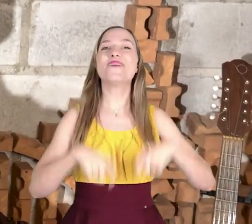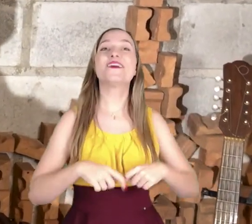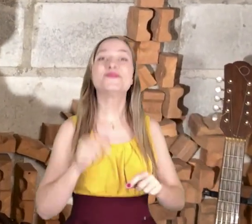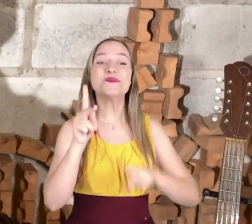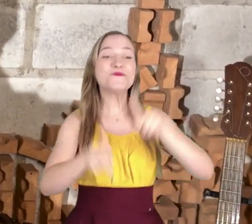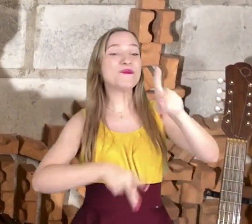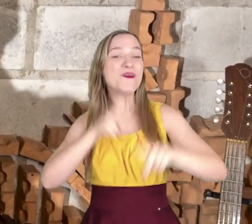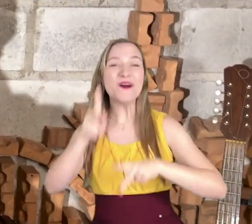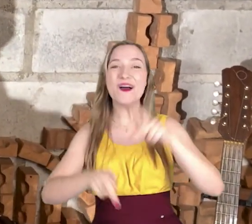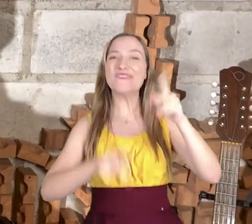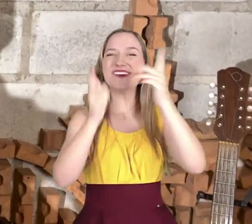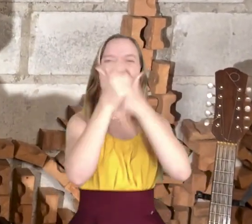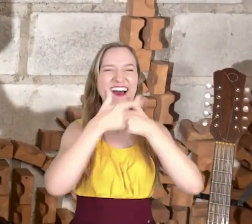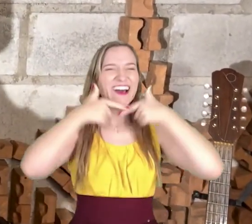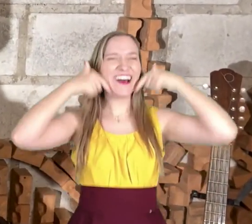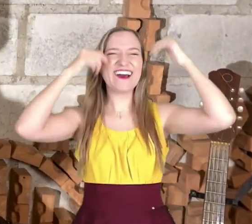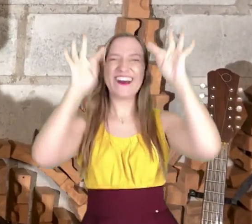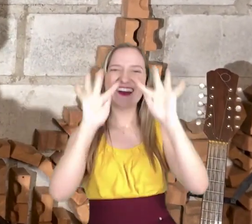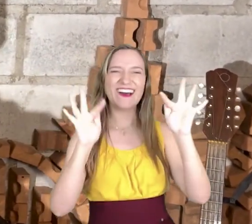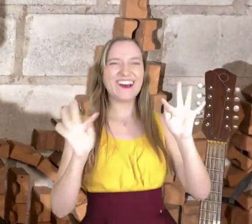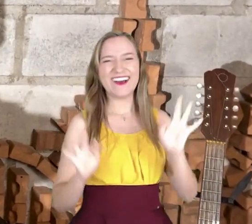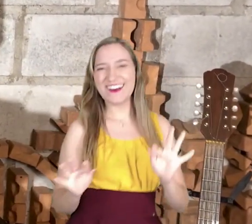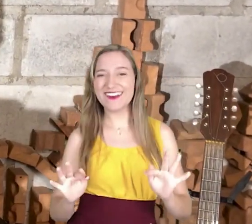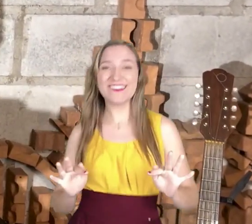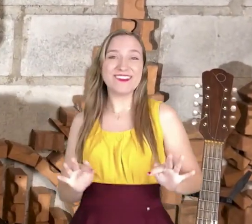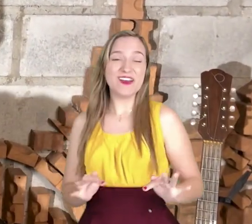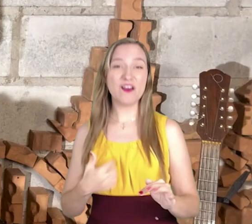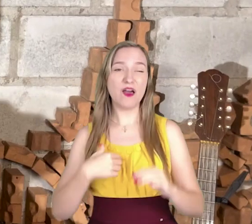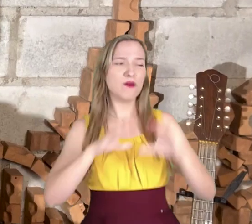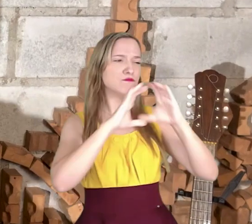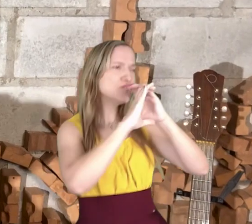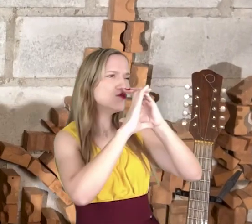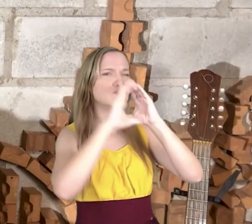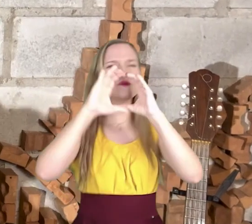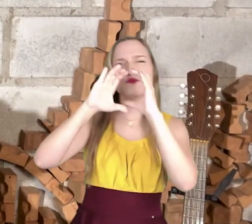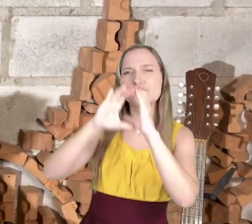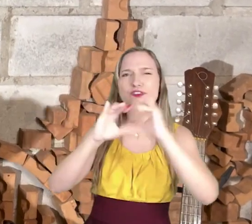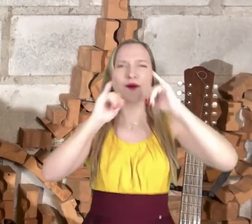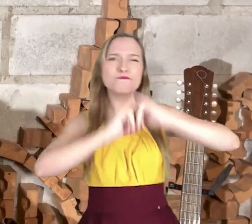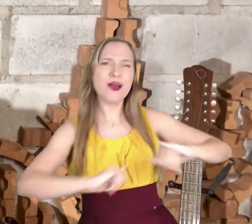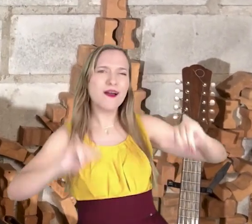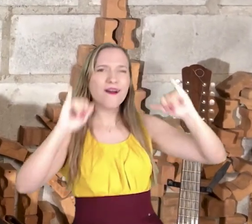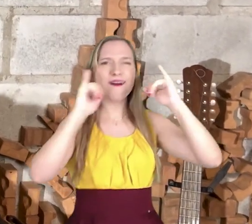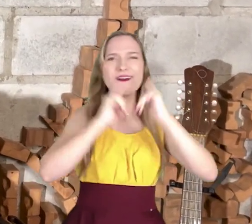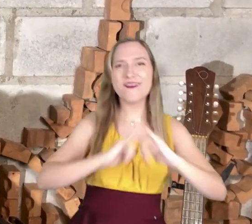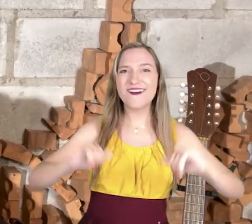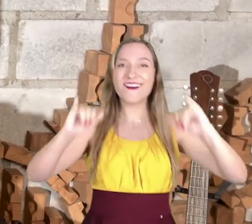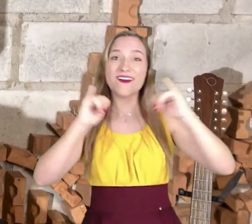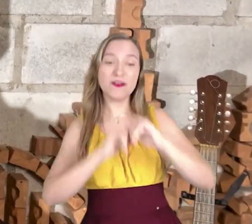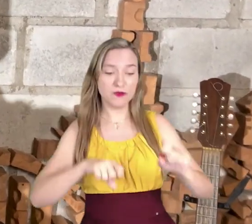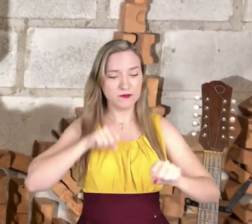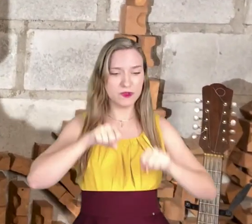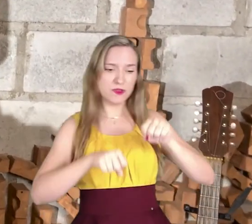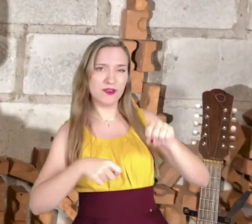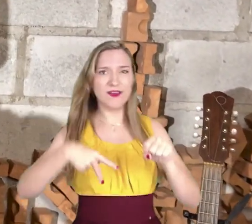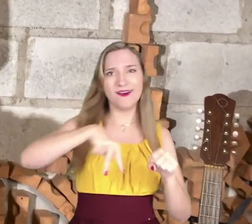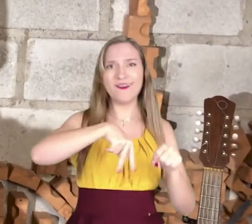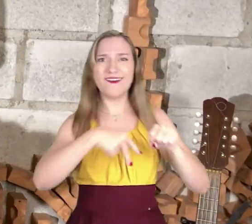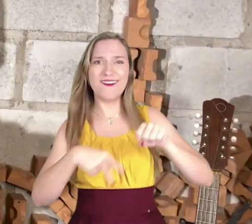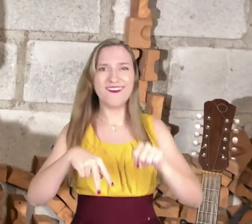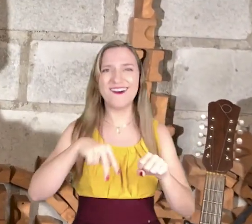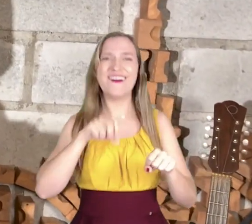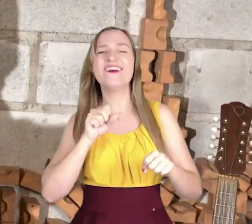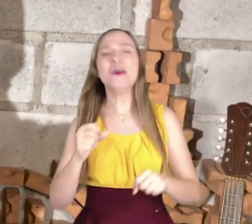todos sorrindo. Seu megafone de cabaça, monociclo do pneu murcho, se apresenta